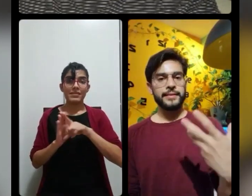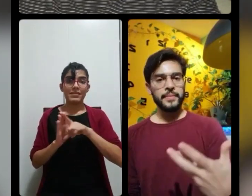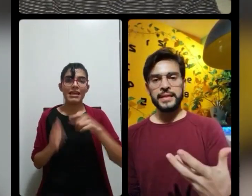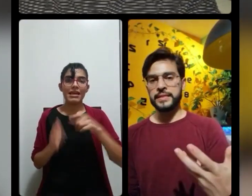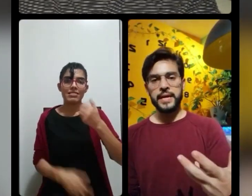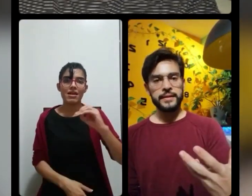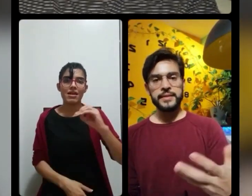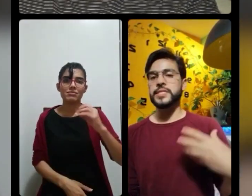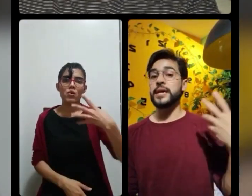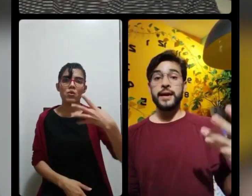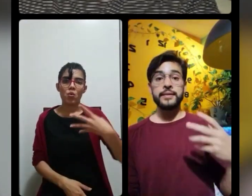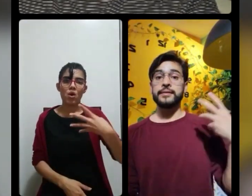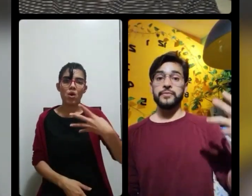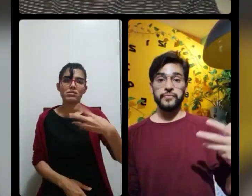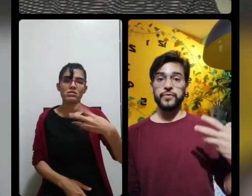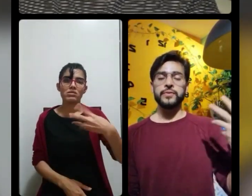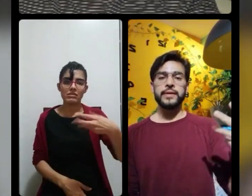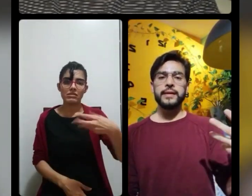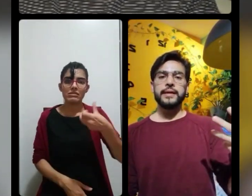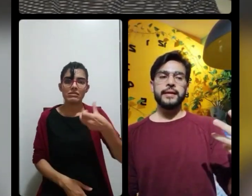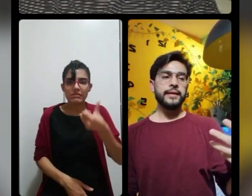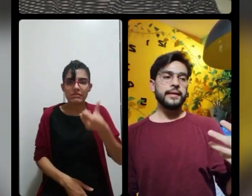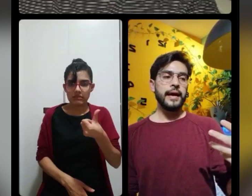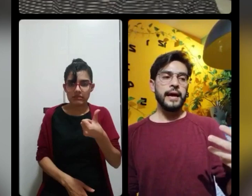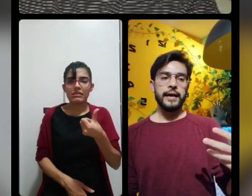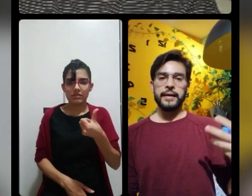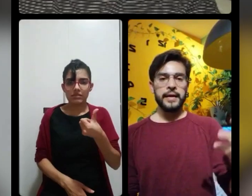dá determinadas garantias que ainda não foram